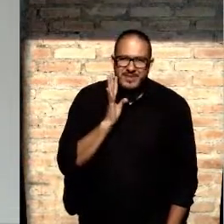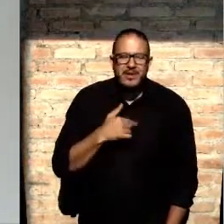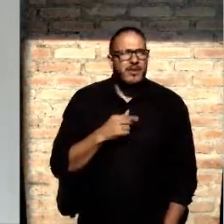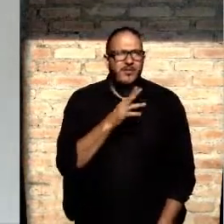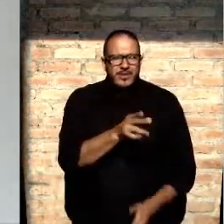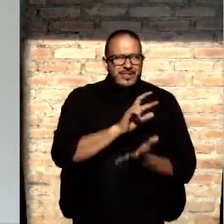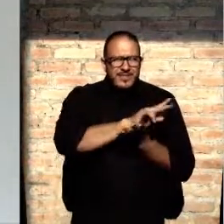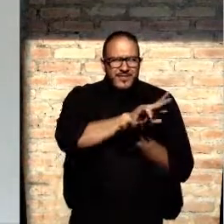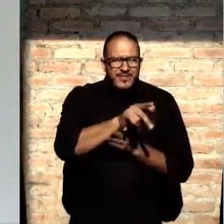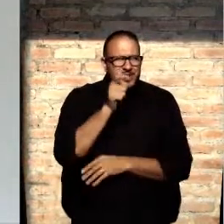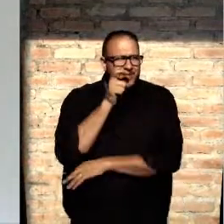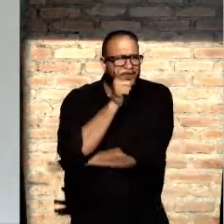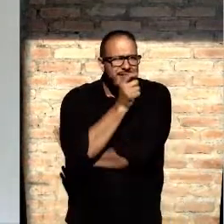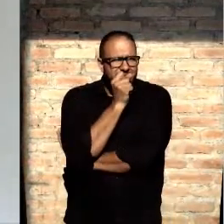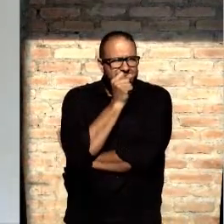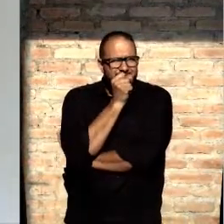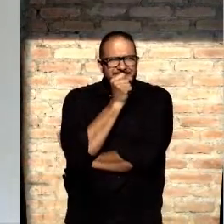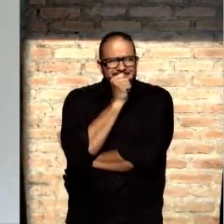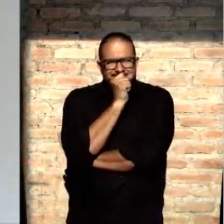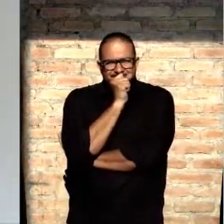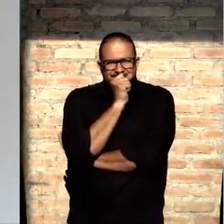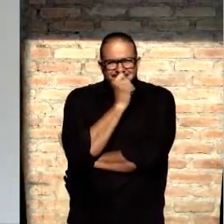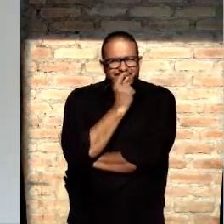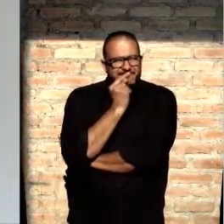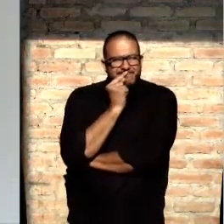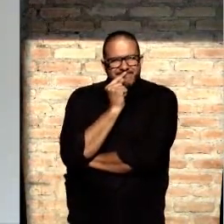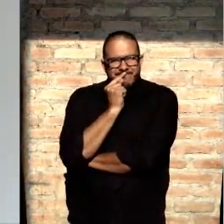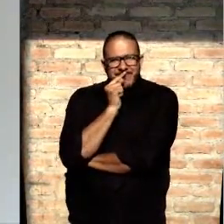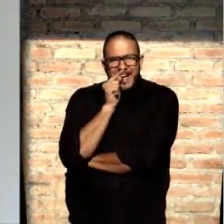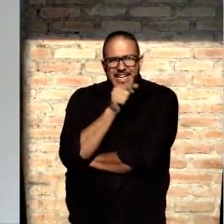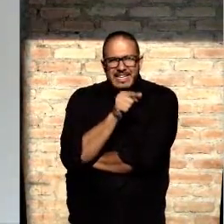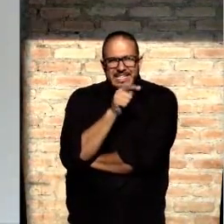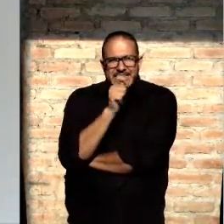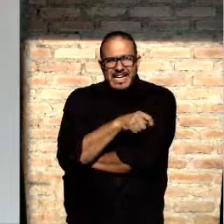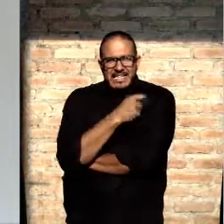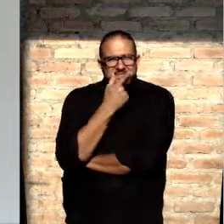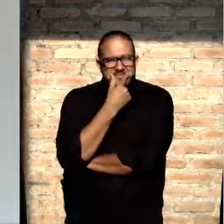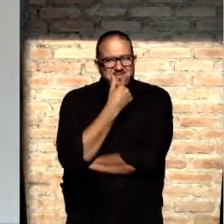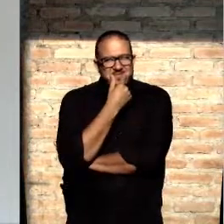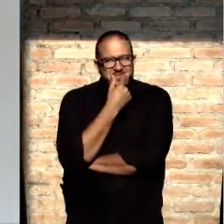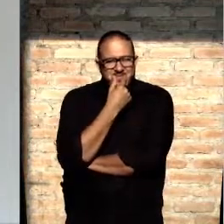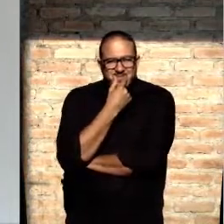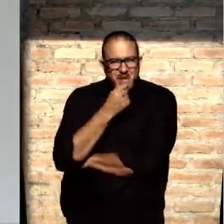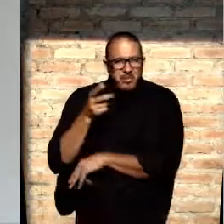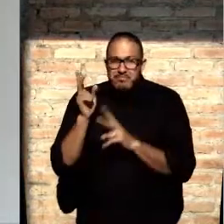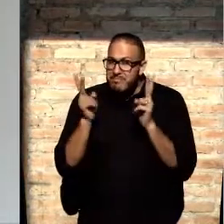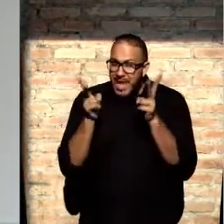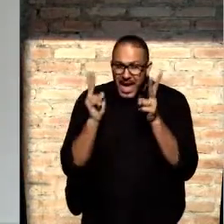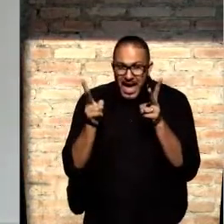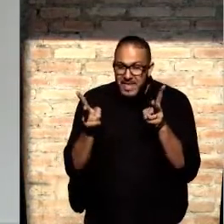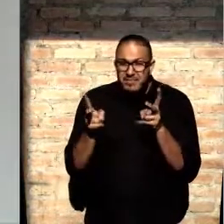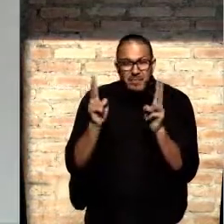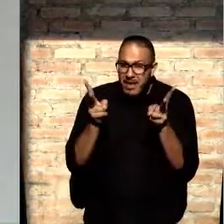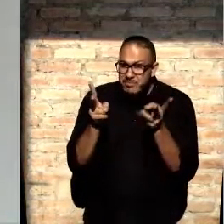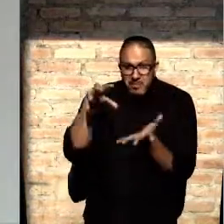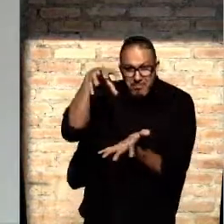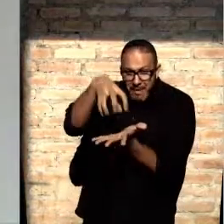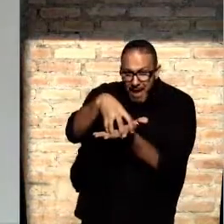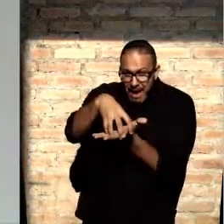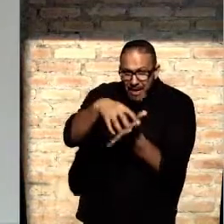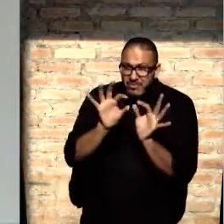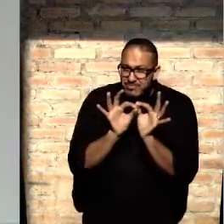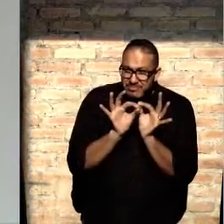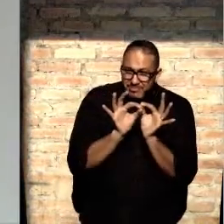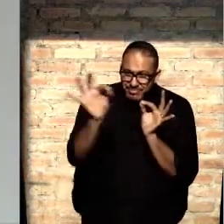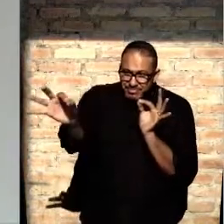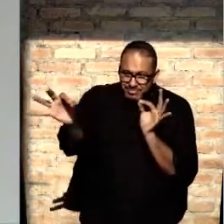olhava e falava assim van aqui rola e o mesmo prédio igualzinho sei lá a alguns